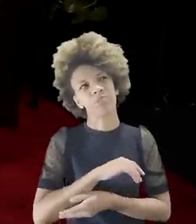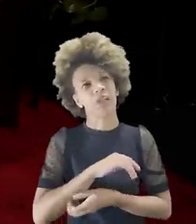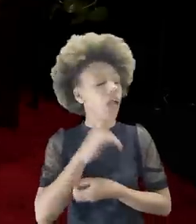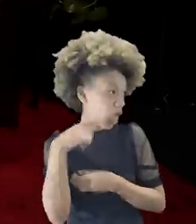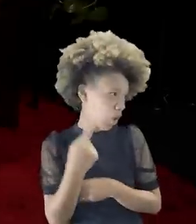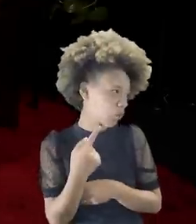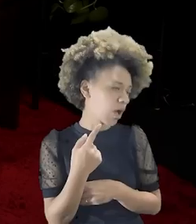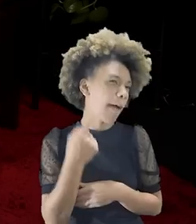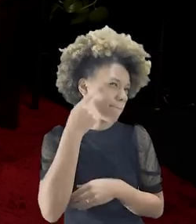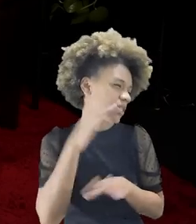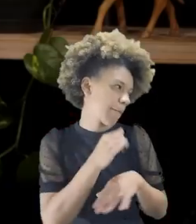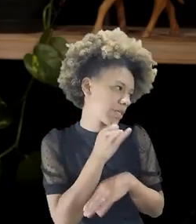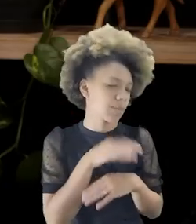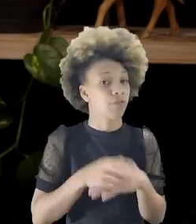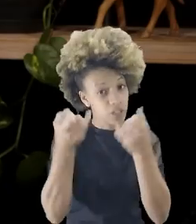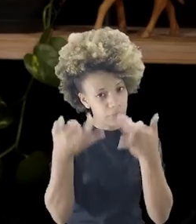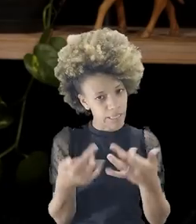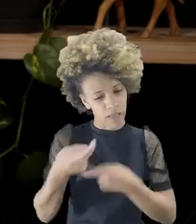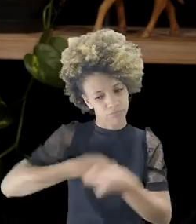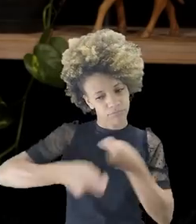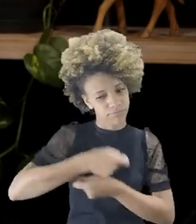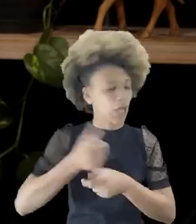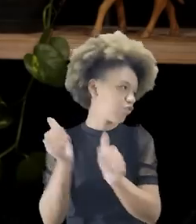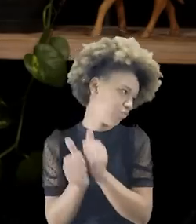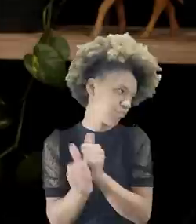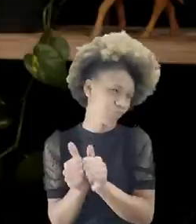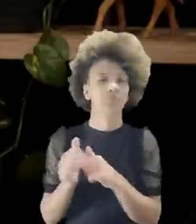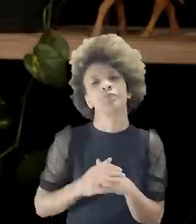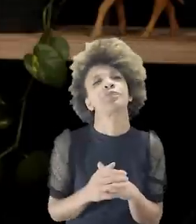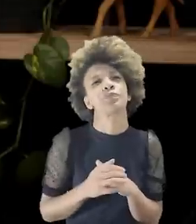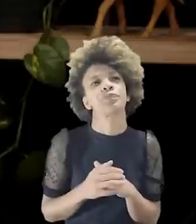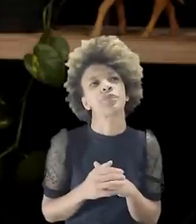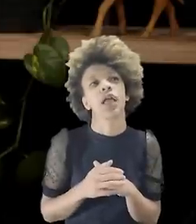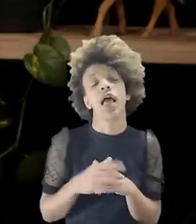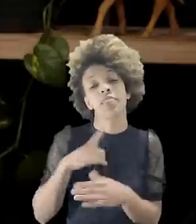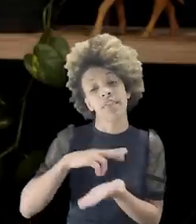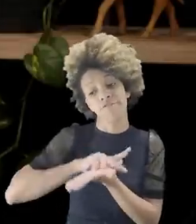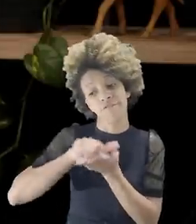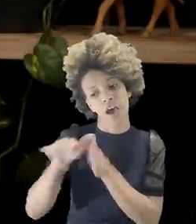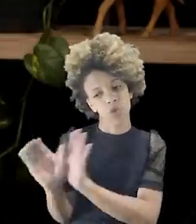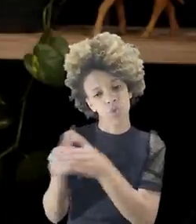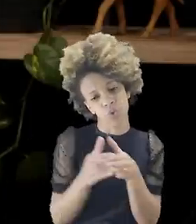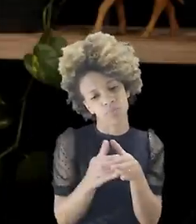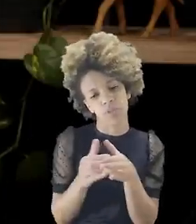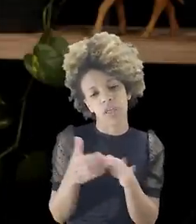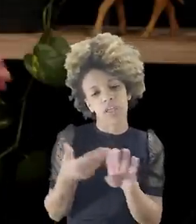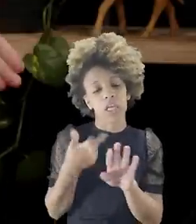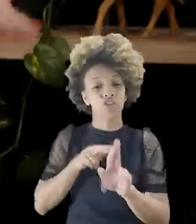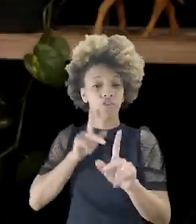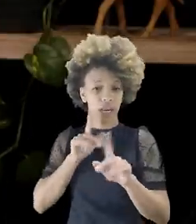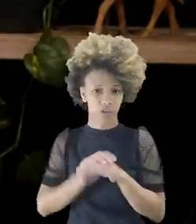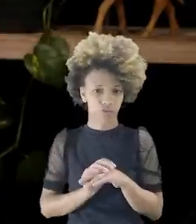é muito louco ia sair Imagina assim pra explicar o draft na versão futebol você tem vários clubes que não